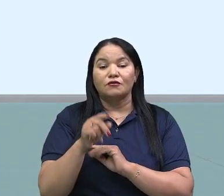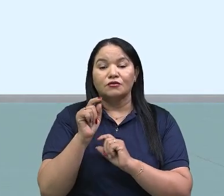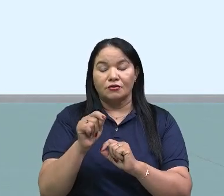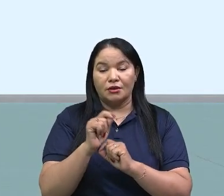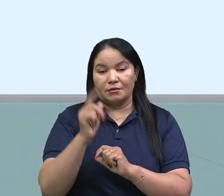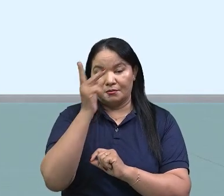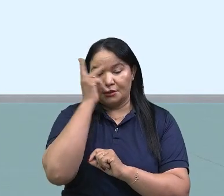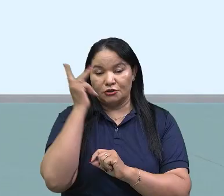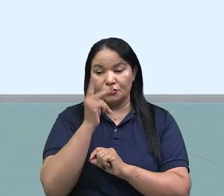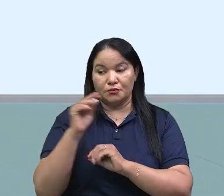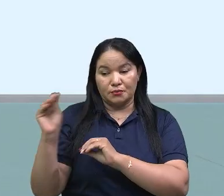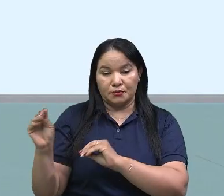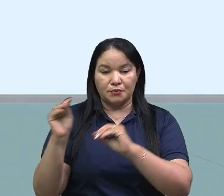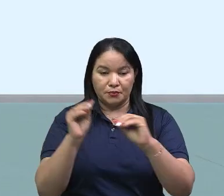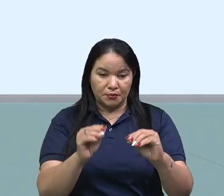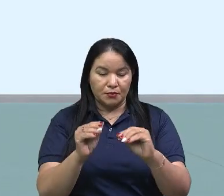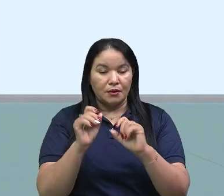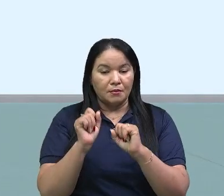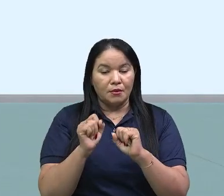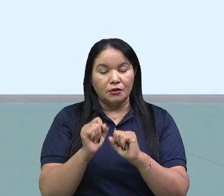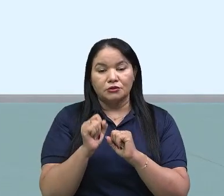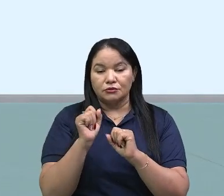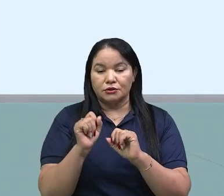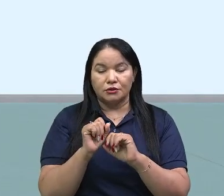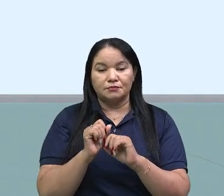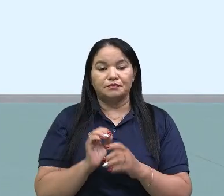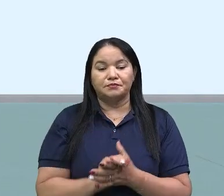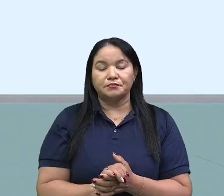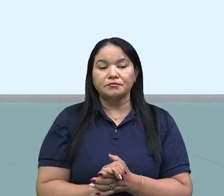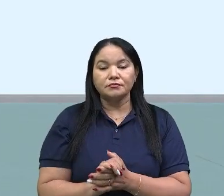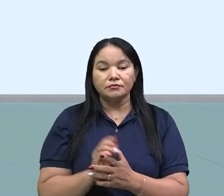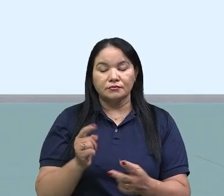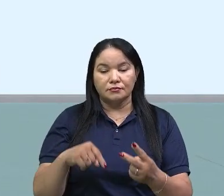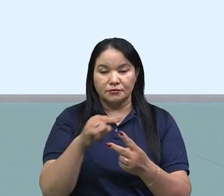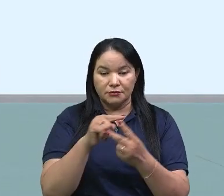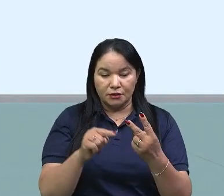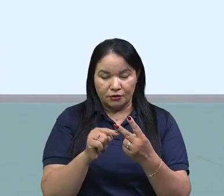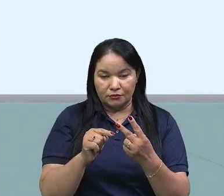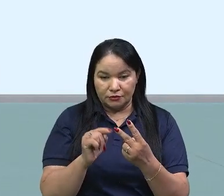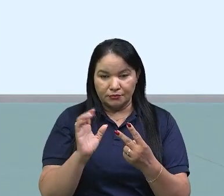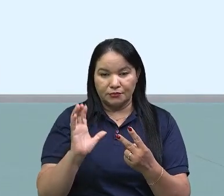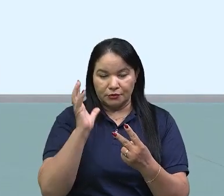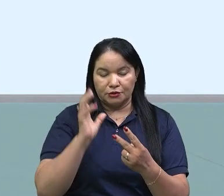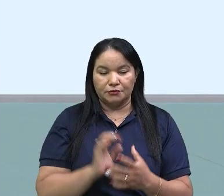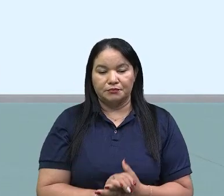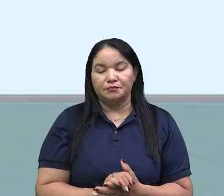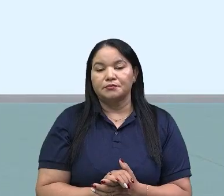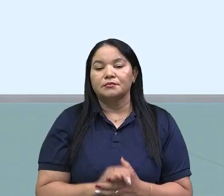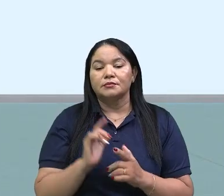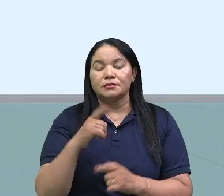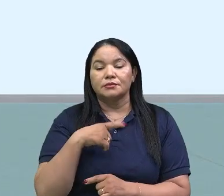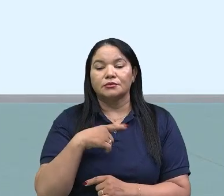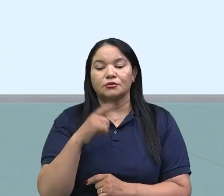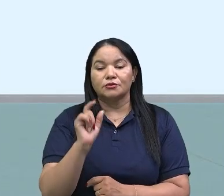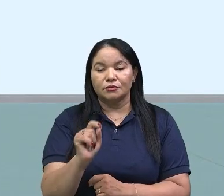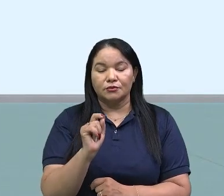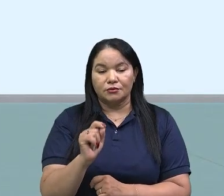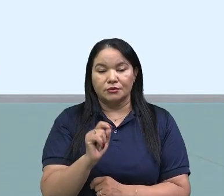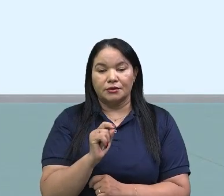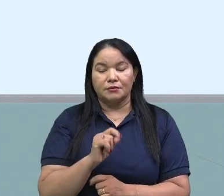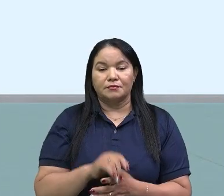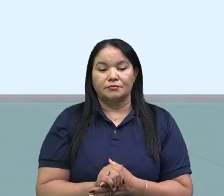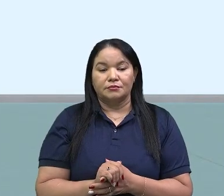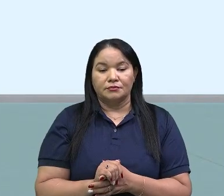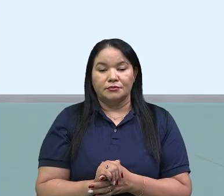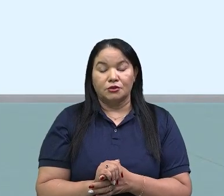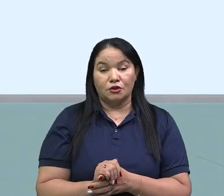seus locais de origem podem ser agrupados em 2 grandes conjuntos de fatores que implicam, né, a